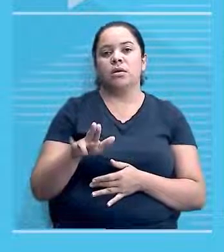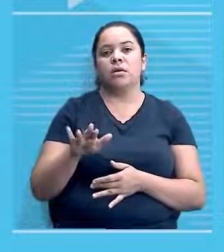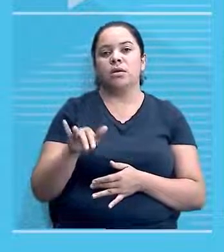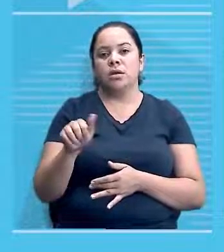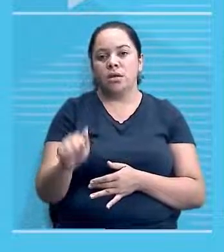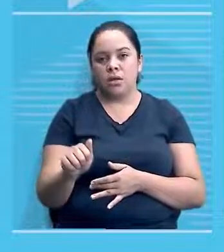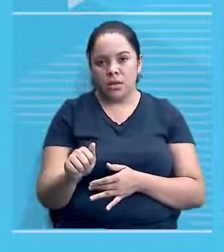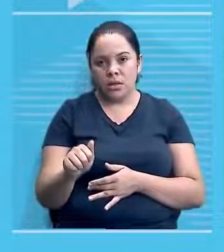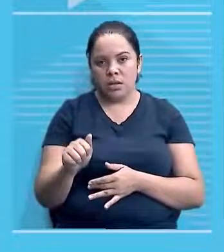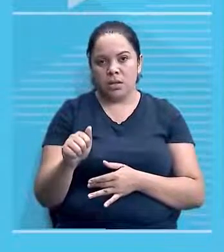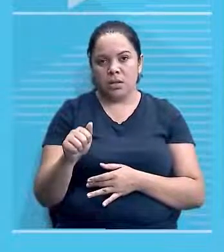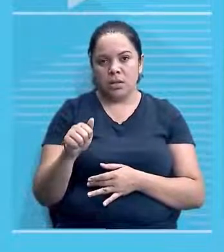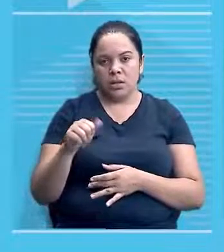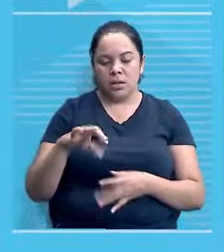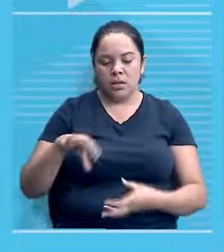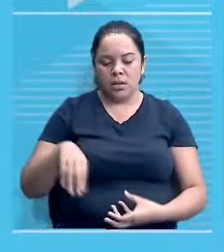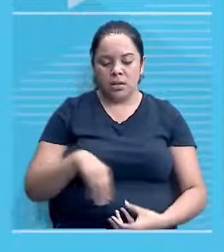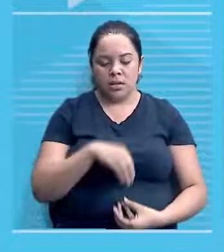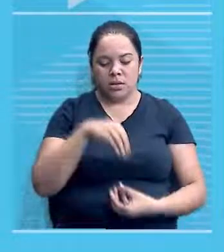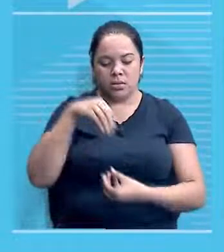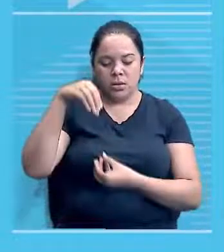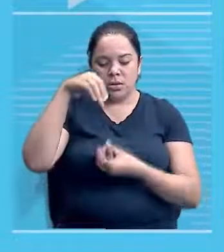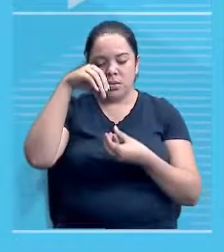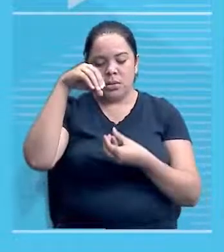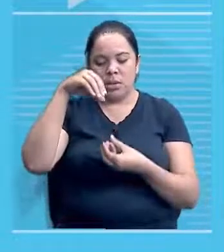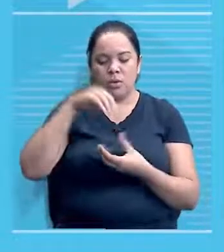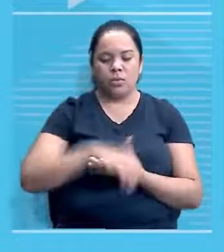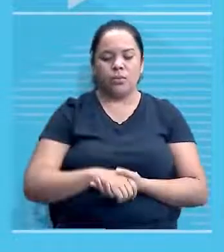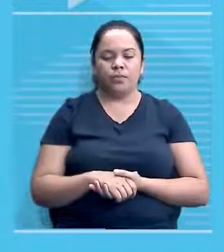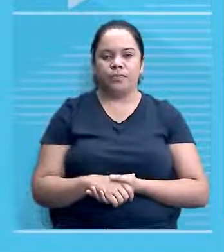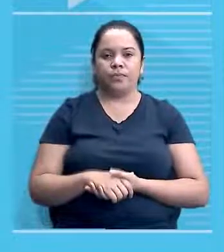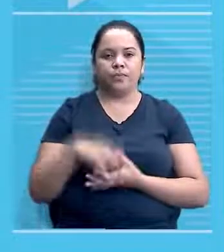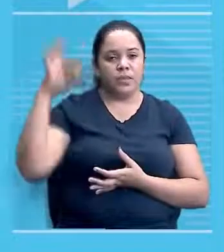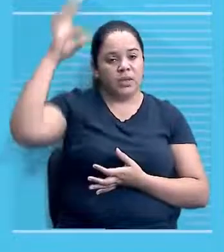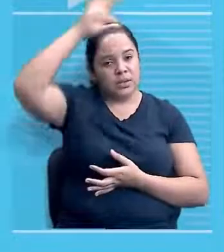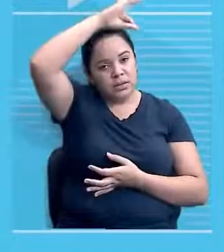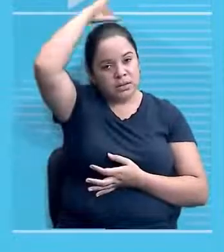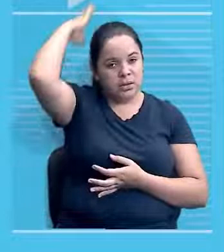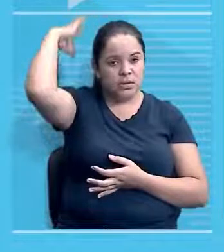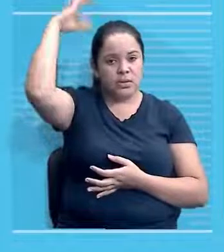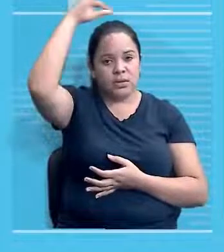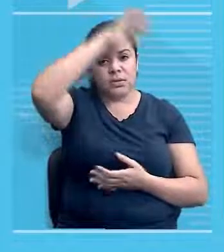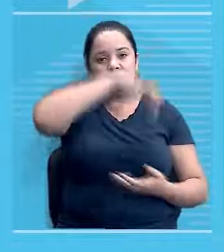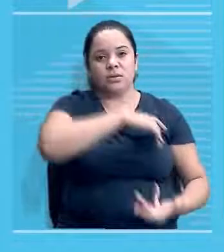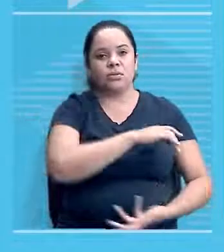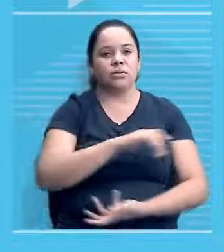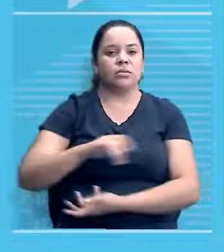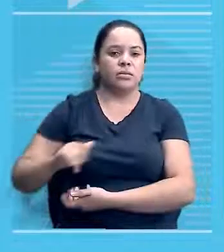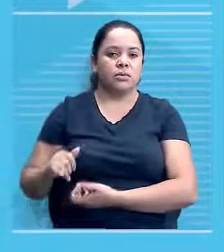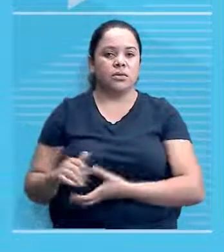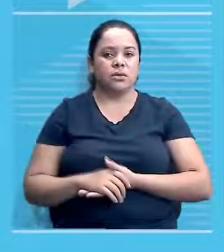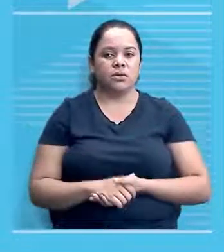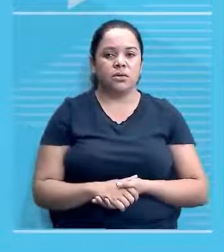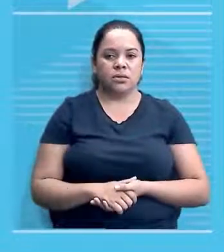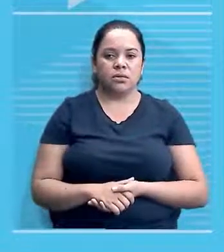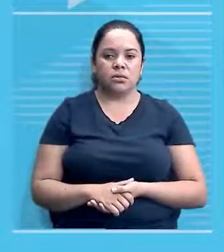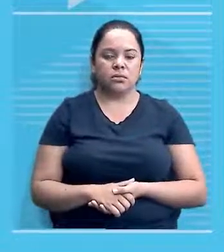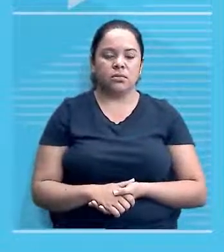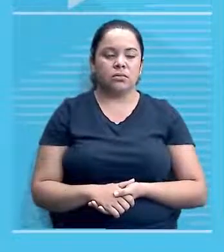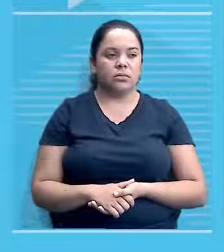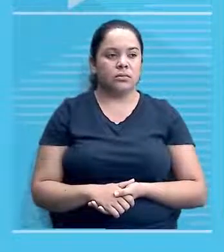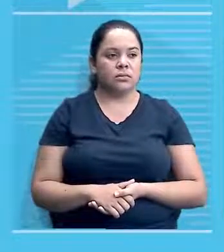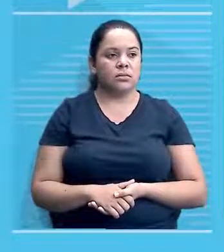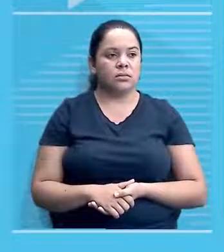mas as pessoas é muito bobas não tem conhecimento só celebridade a palavra celebridade aí ela